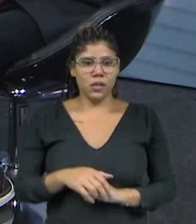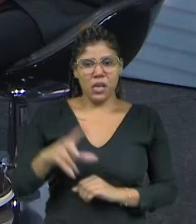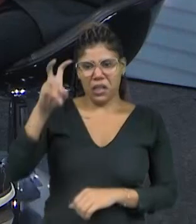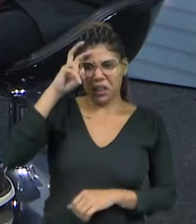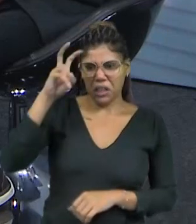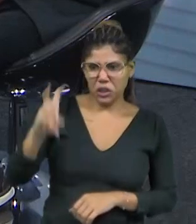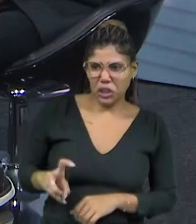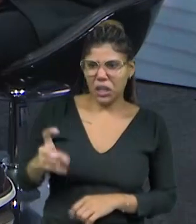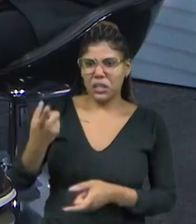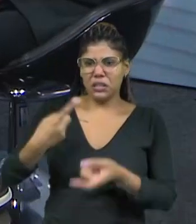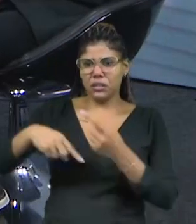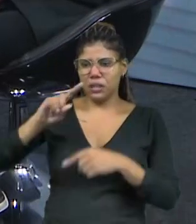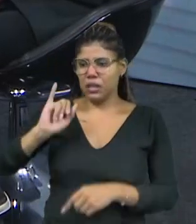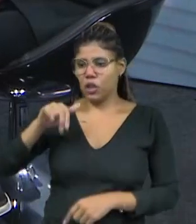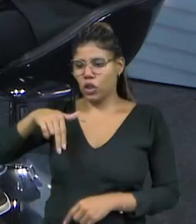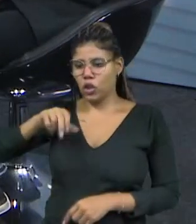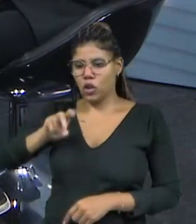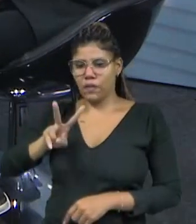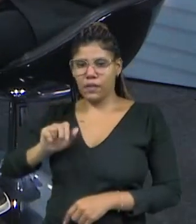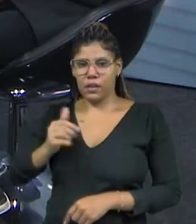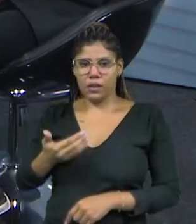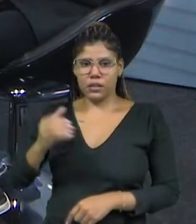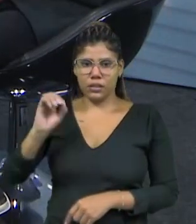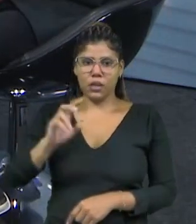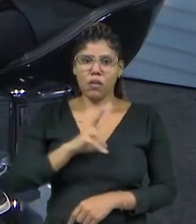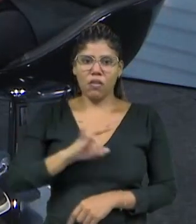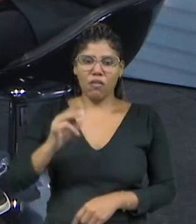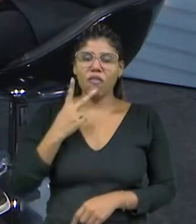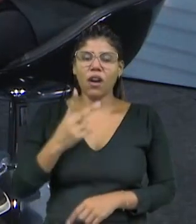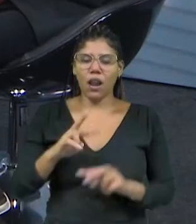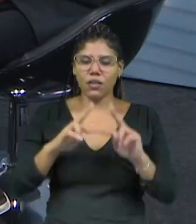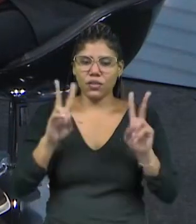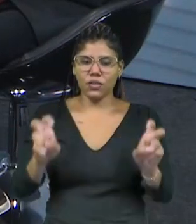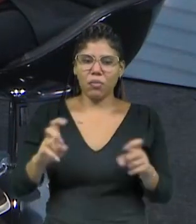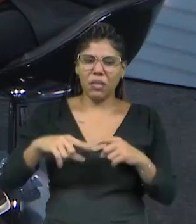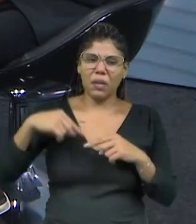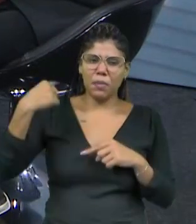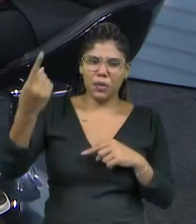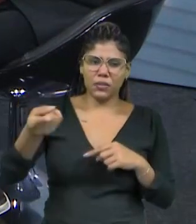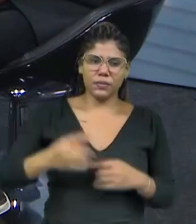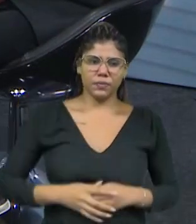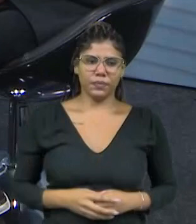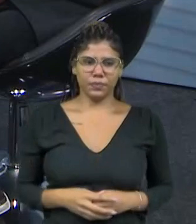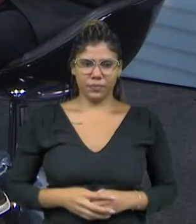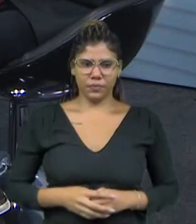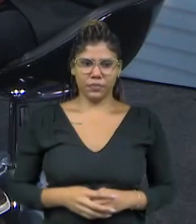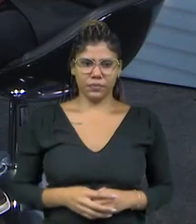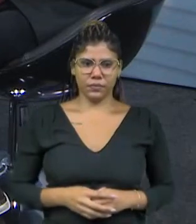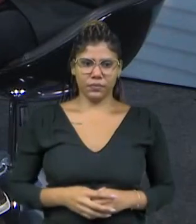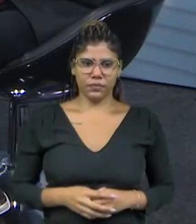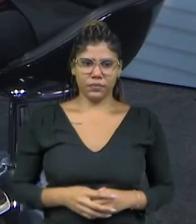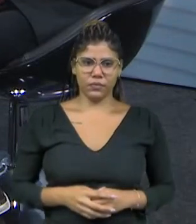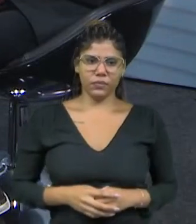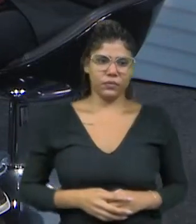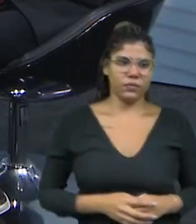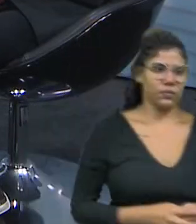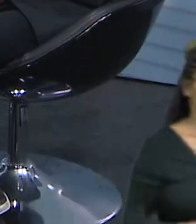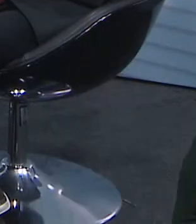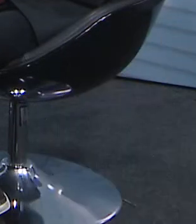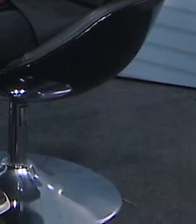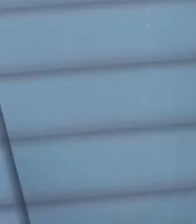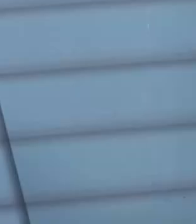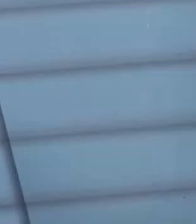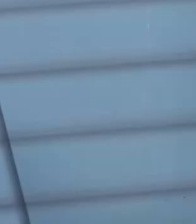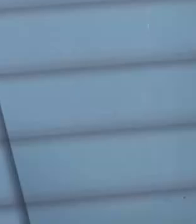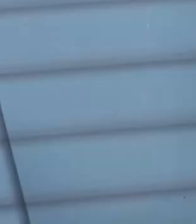buscar inovação... Eu vou falar um pouquinho depois sobre isso. Certo. Vou dar a deixa aqui para o Júlio, né? Tá. Que o Júlio,